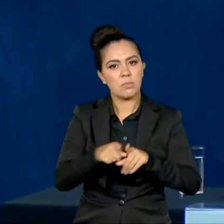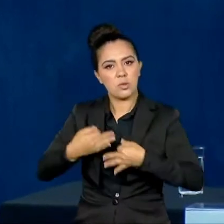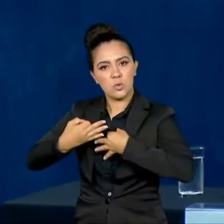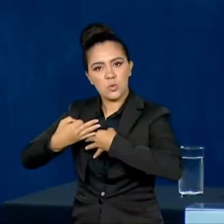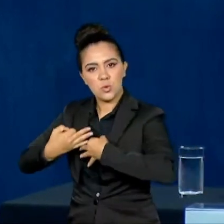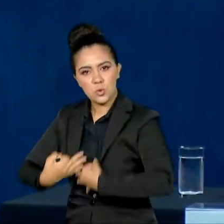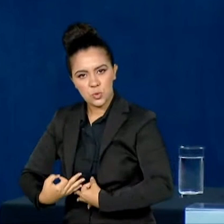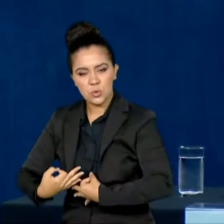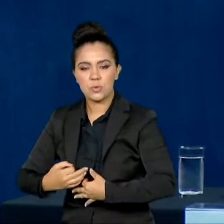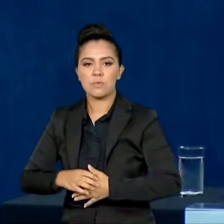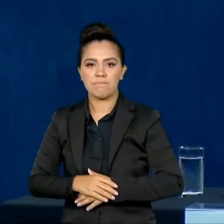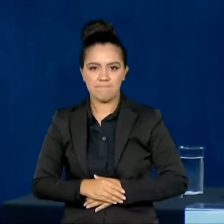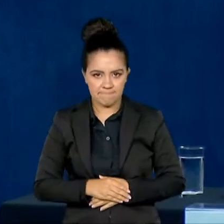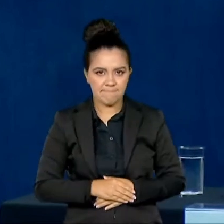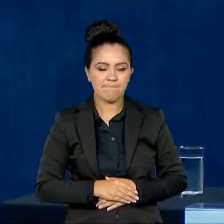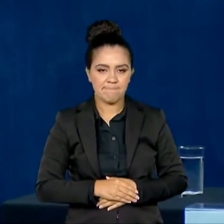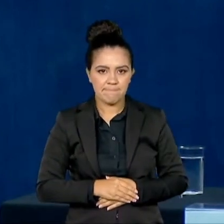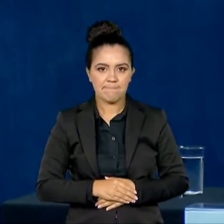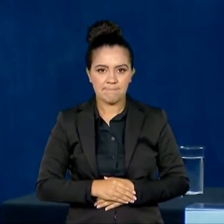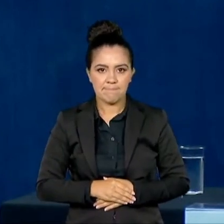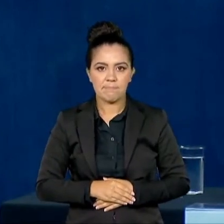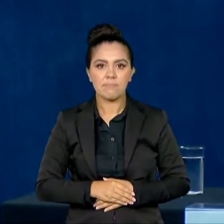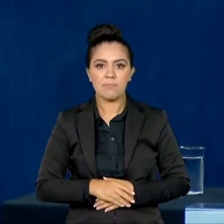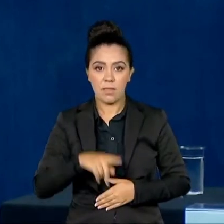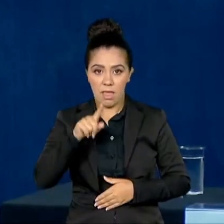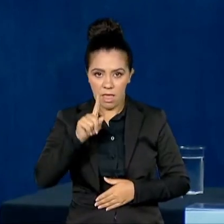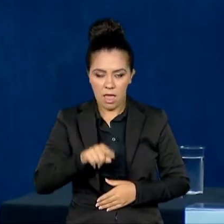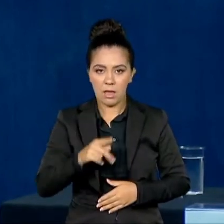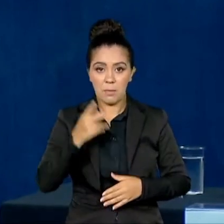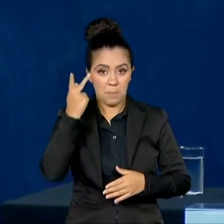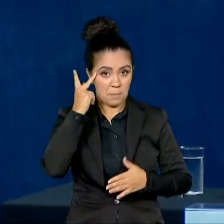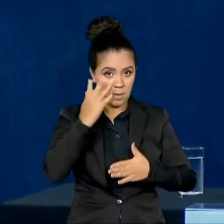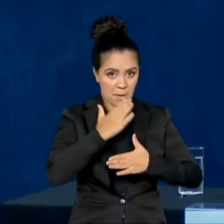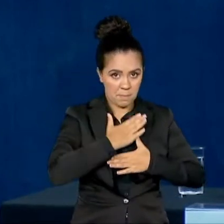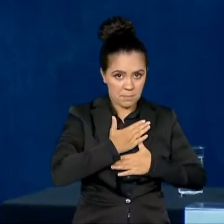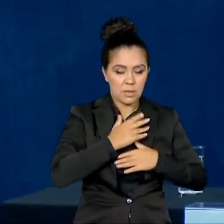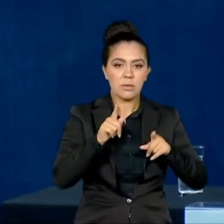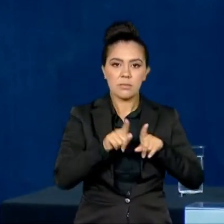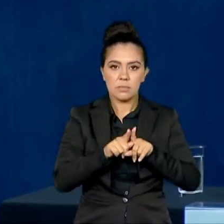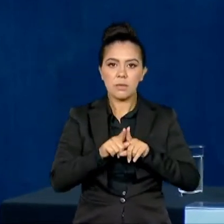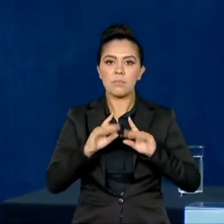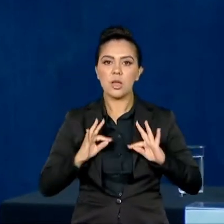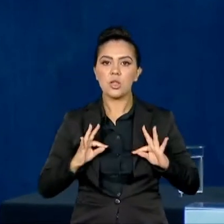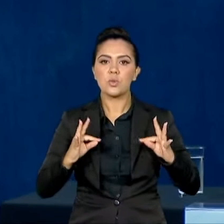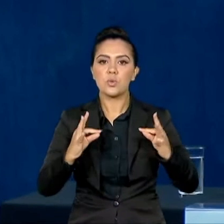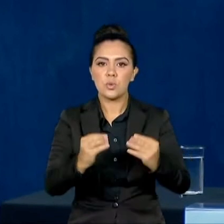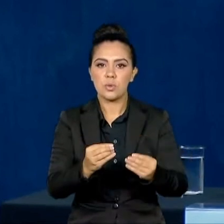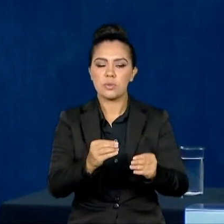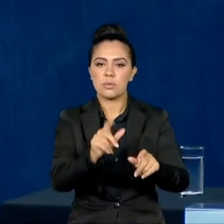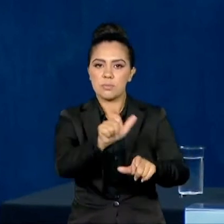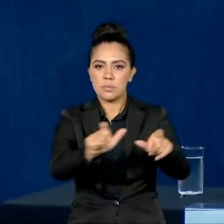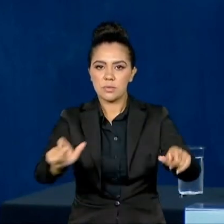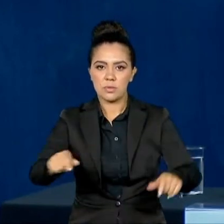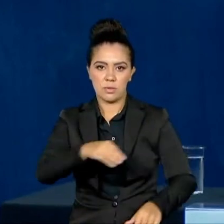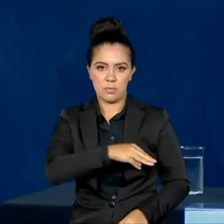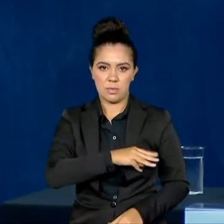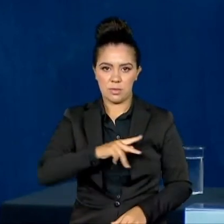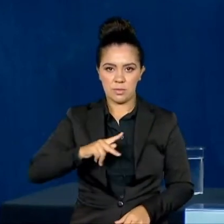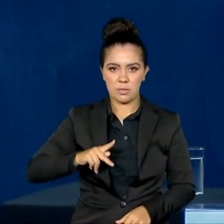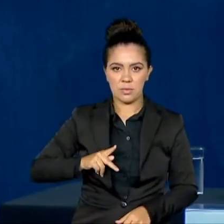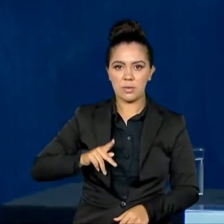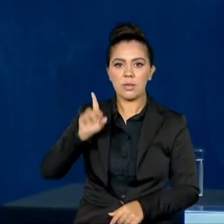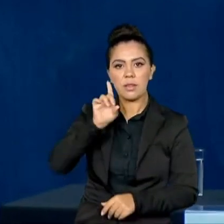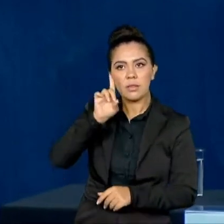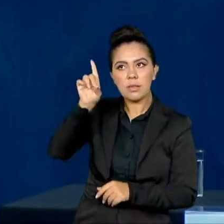corretos. É isso o que impetro para mim e para todo o Ministério Público, ao Deus da Paz, à Mãe